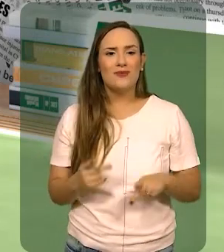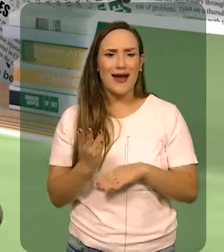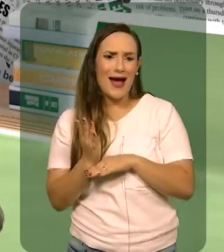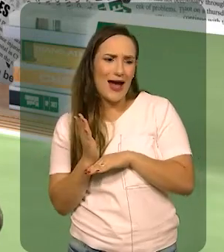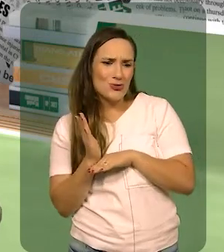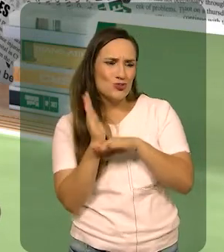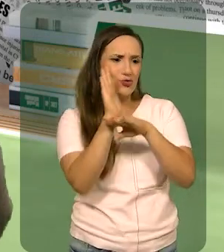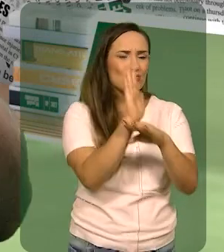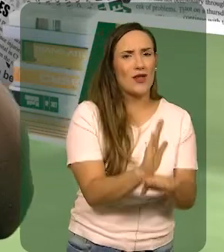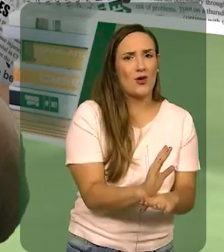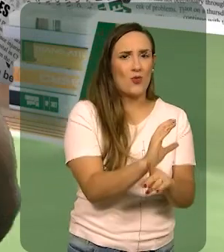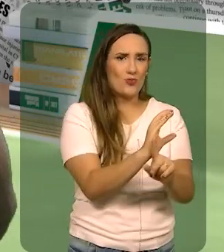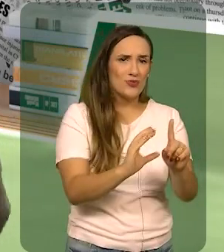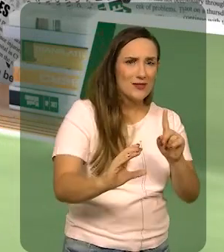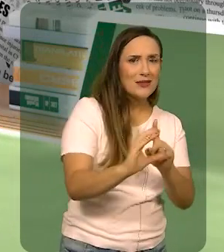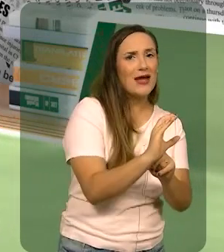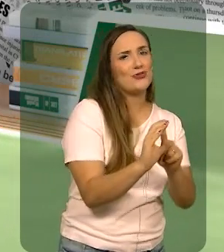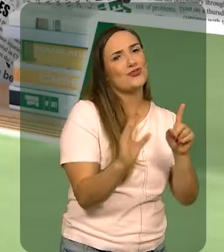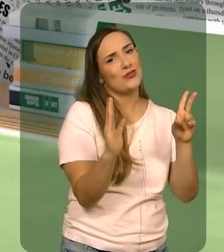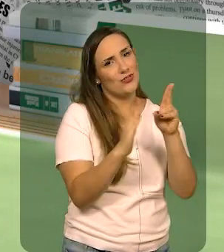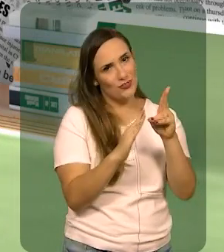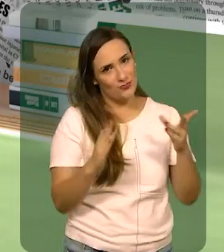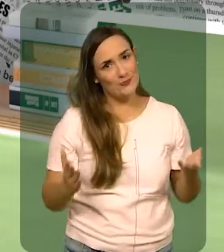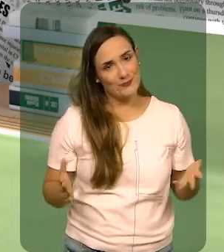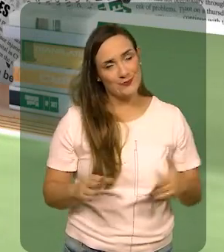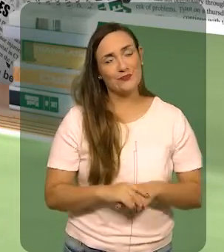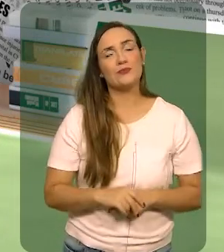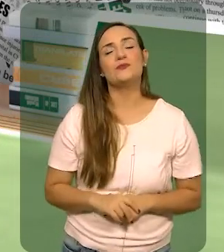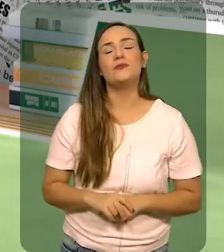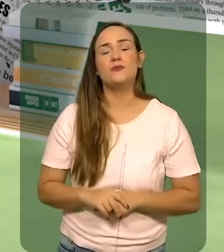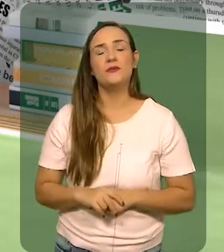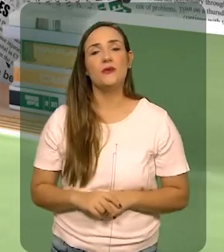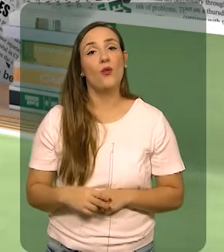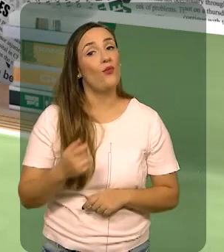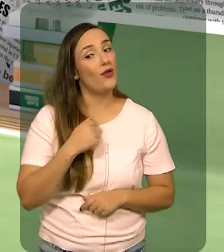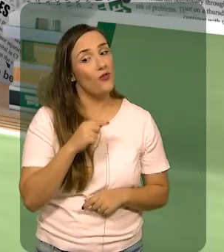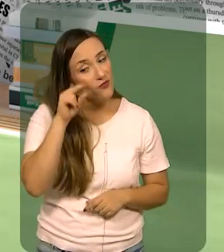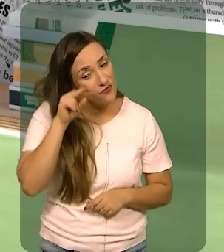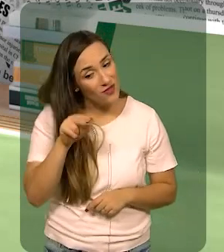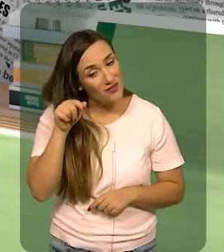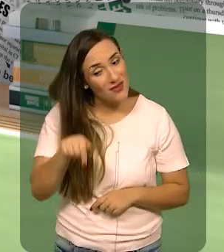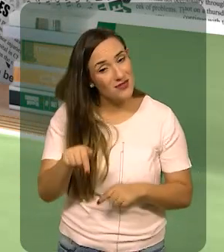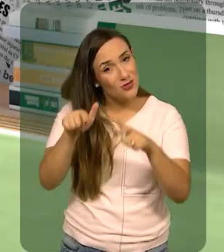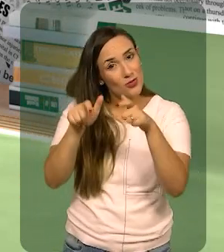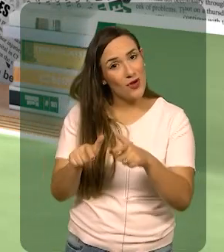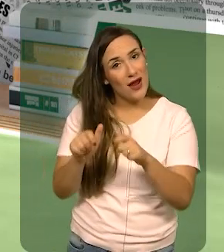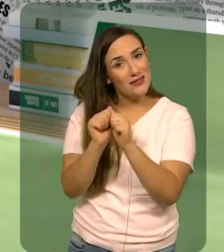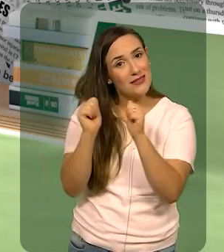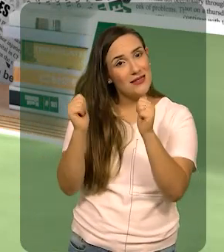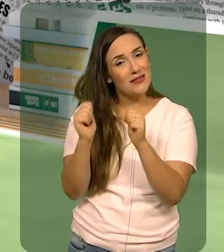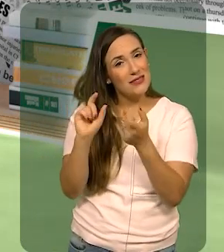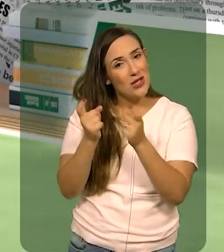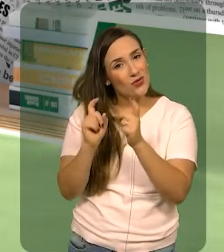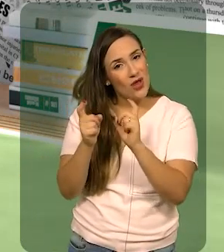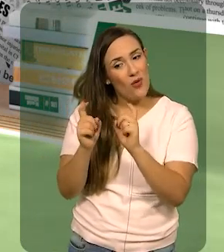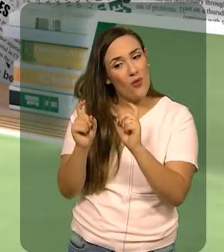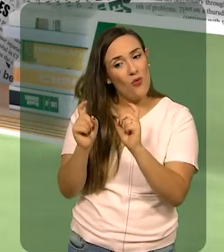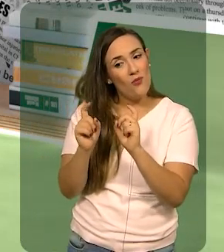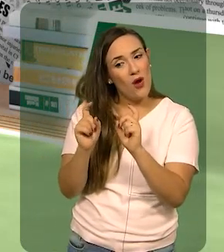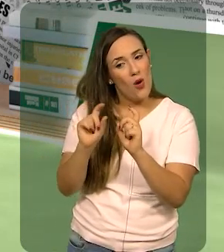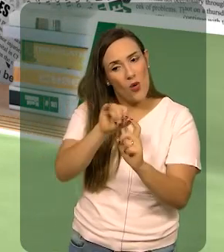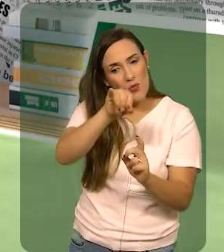afirmativas para as comunidades indígenas, né? Então ele viu uma oportunidade de você